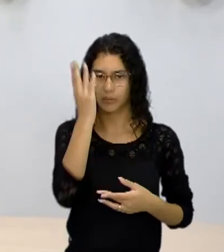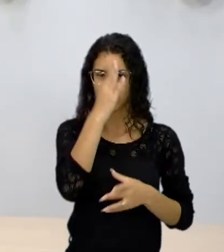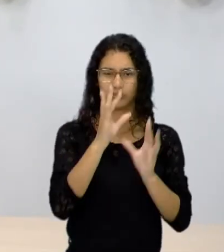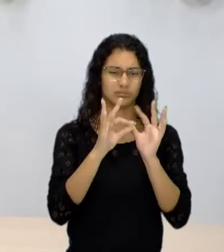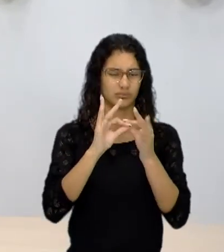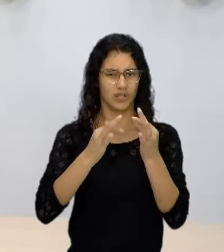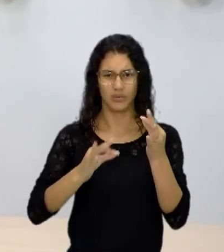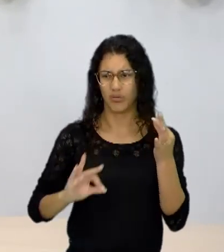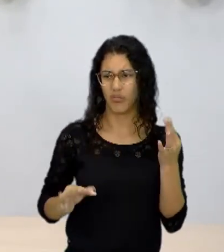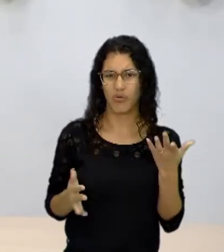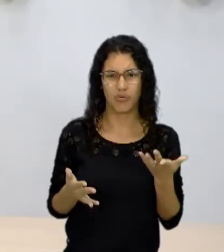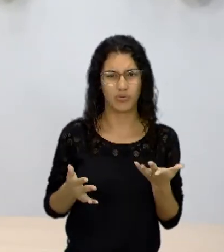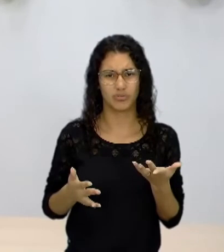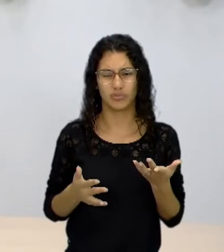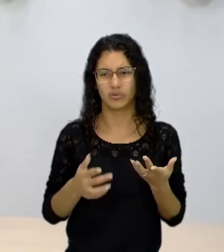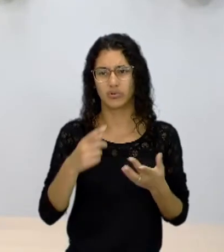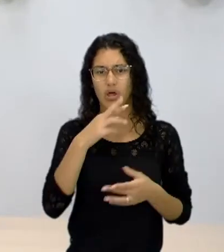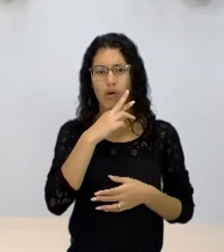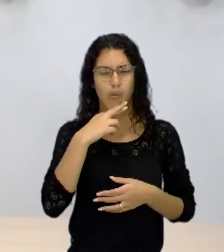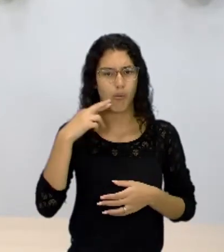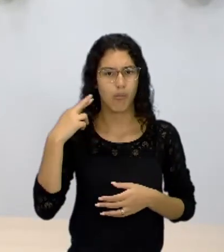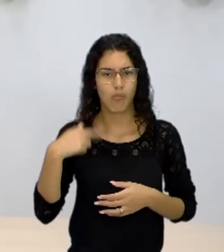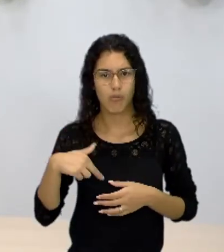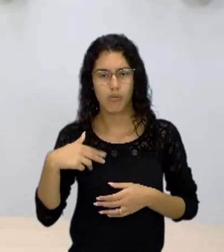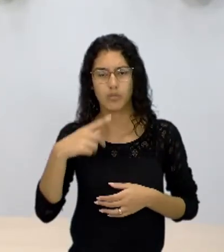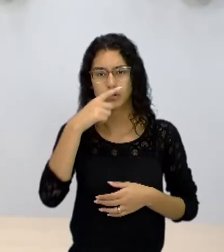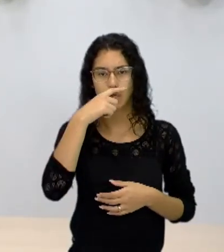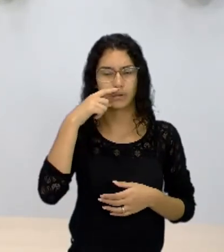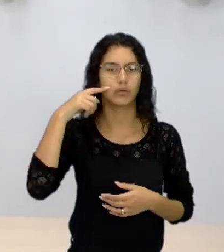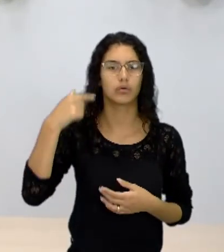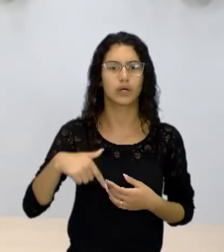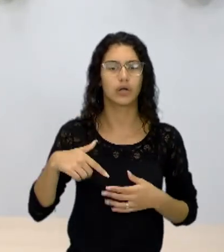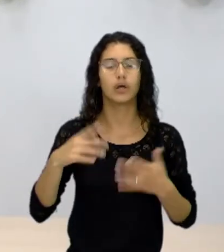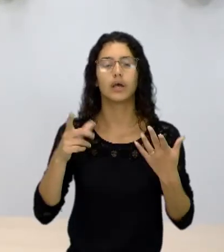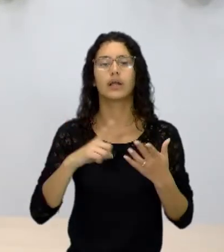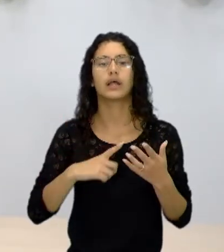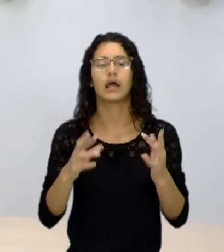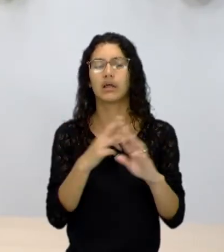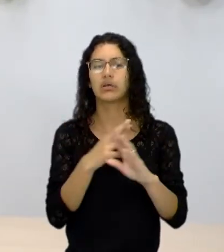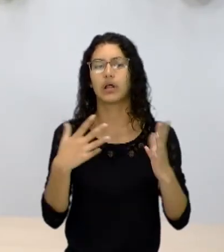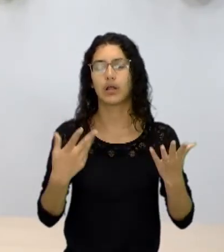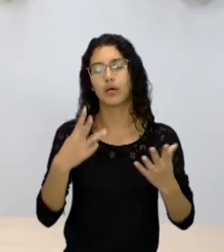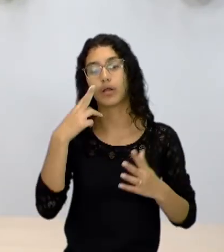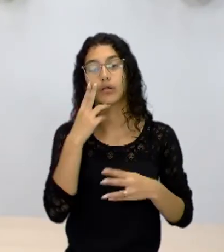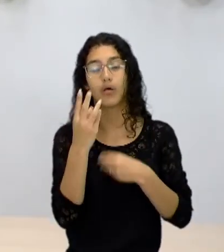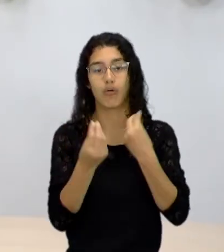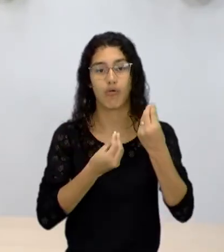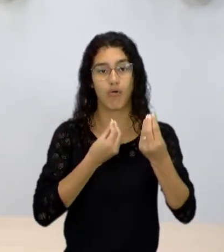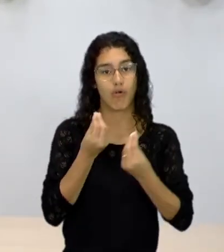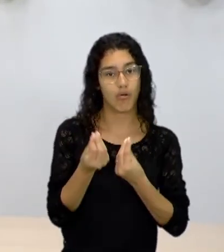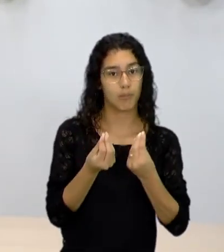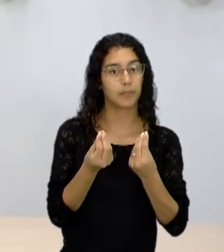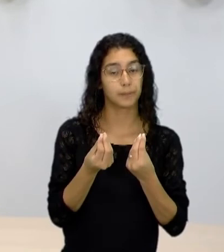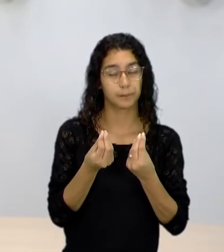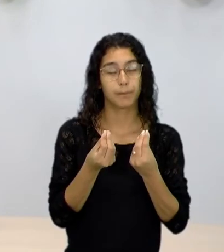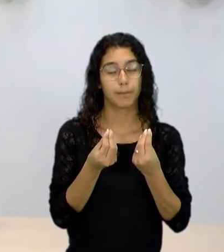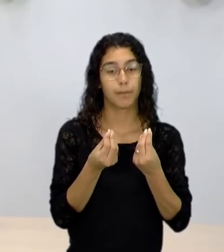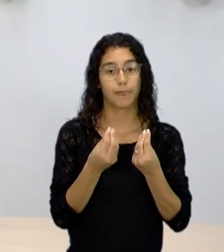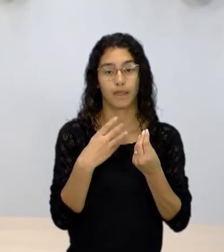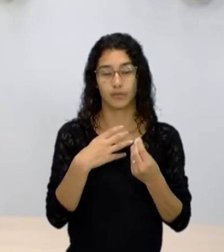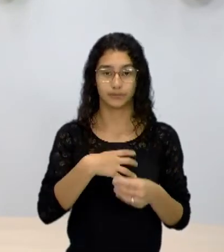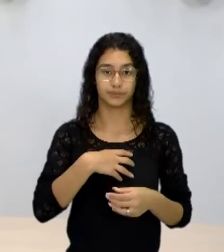longe, né, da Rússia e da Ucrânia, o que tem a ver a guerra lá com aqui? Mas você veja como essa globalização, essa forma